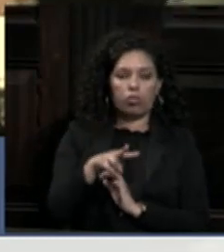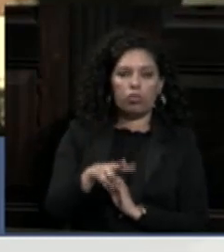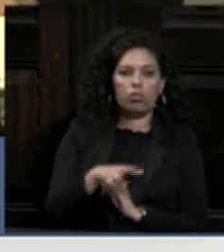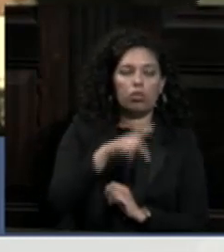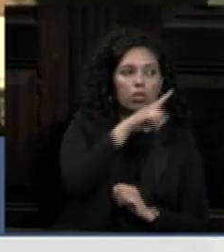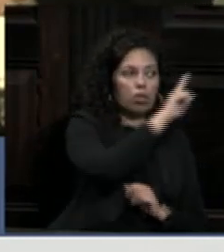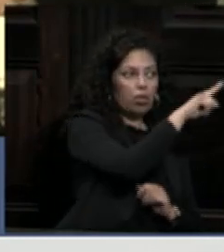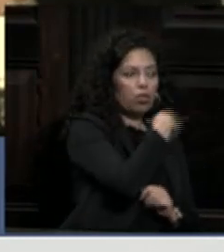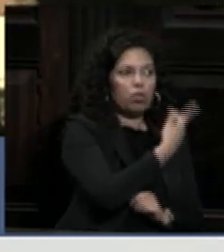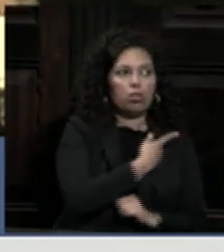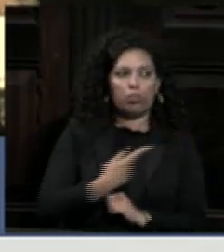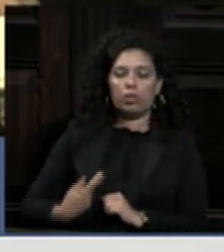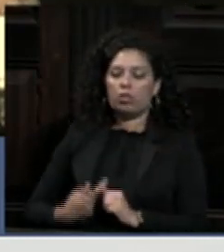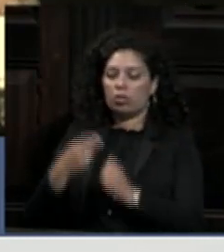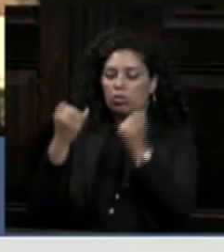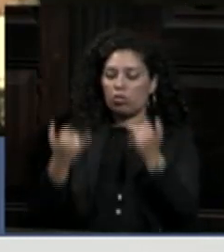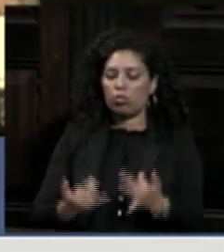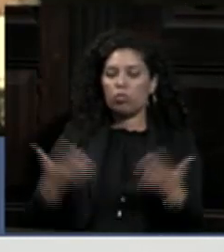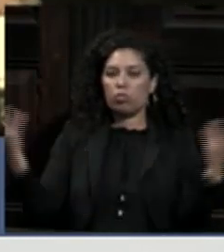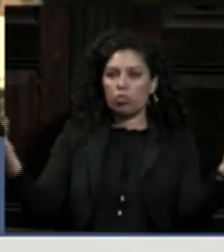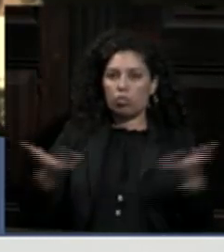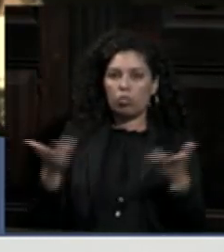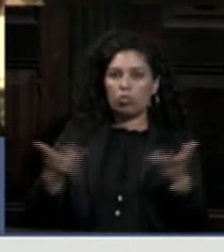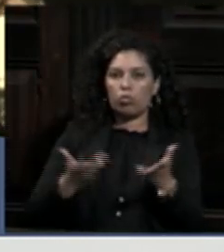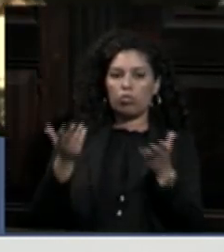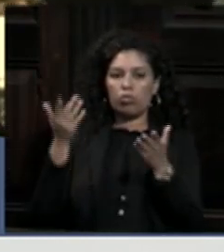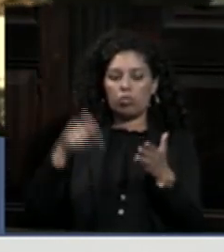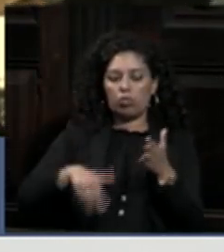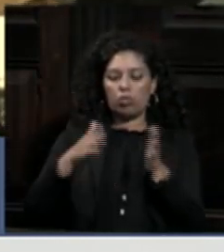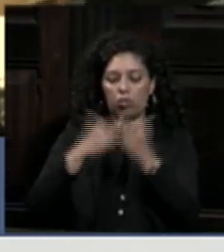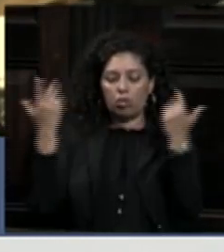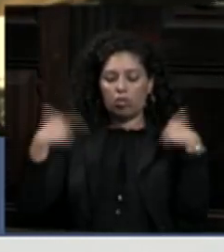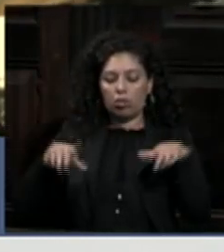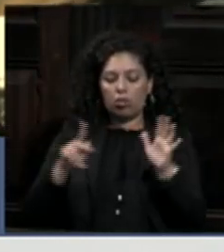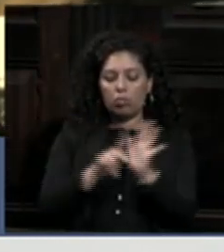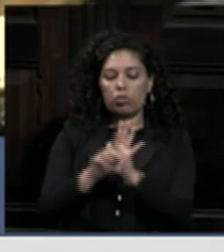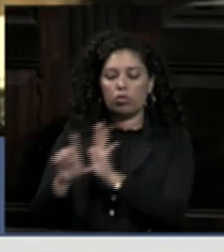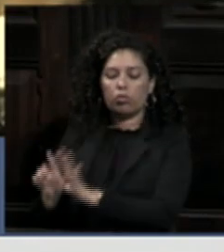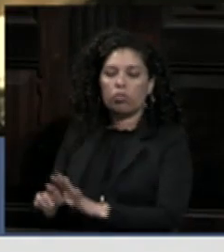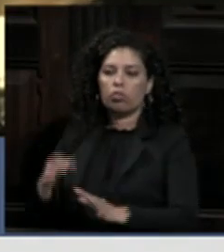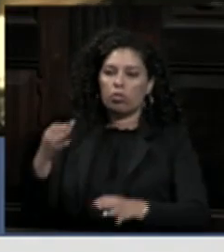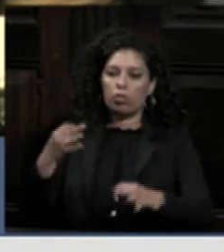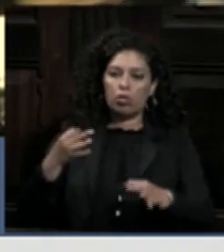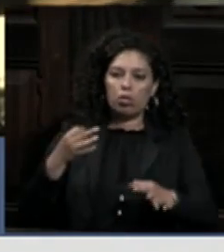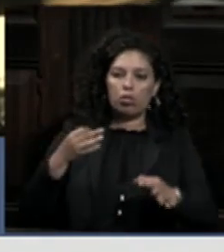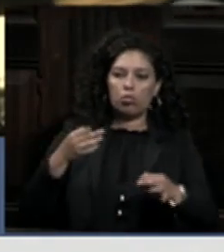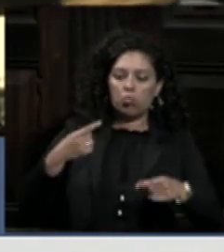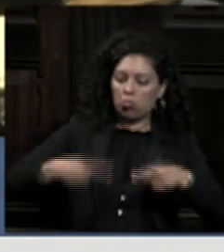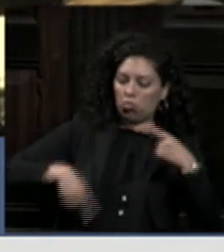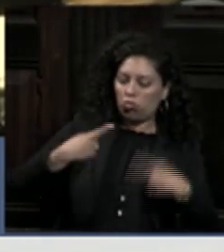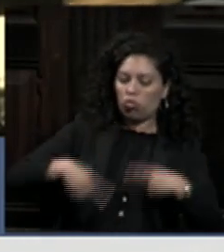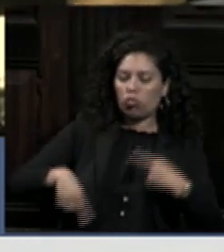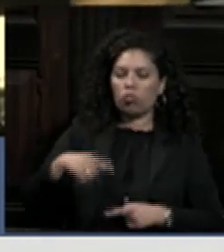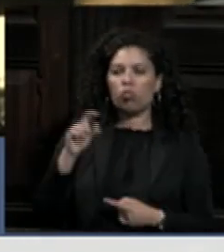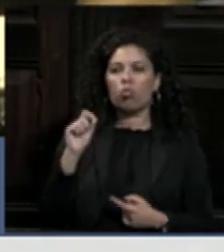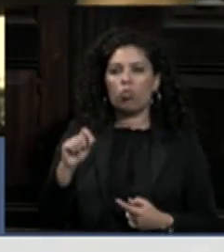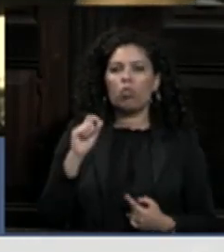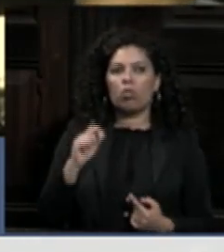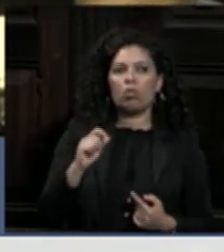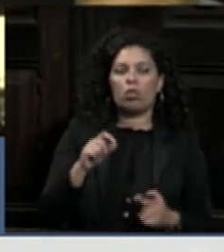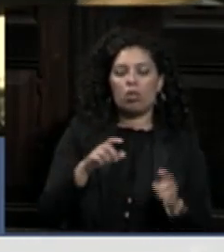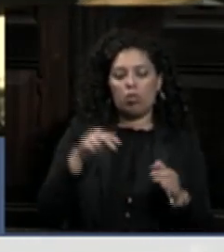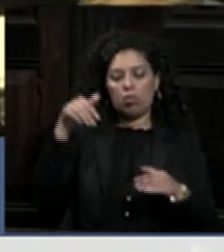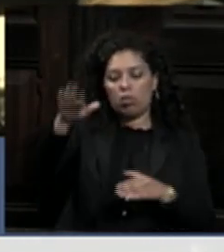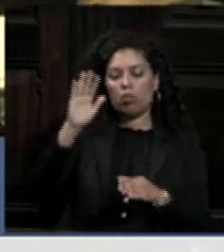relator deputado ao deputado rafael picciani zaqueu teixeira e gustavo tutuca em discussão no momento em que ele discute se a discussão em